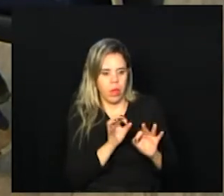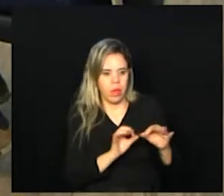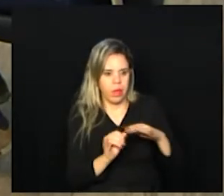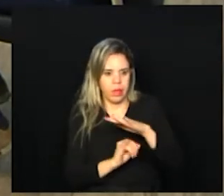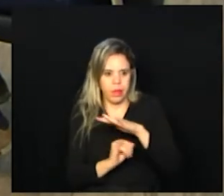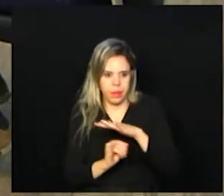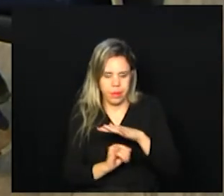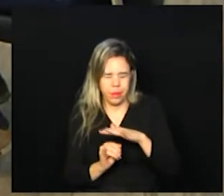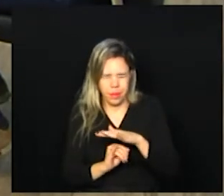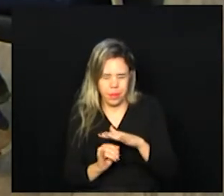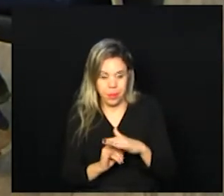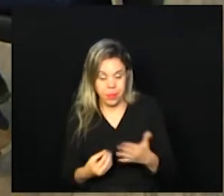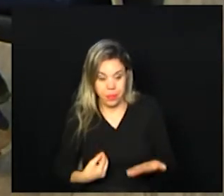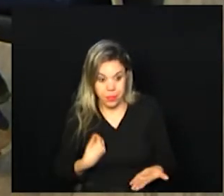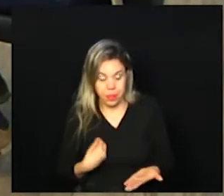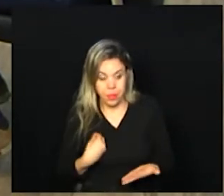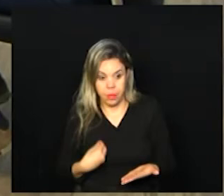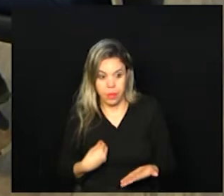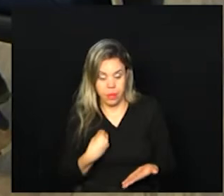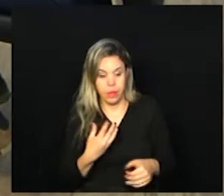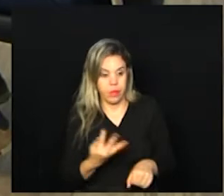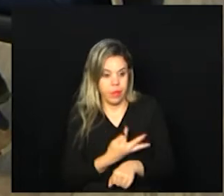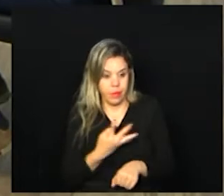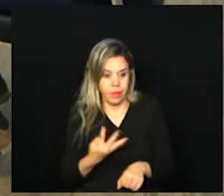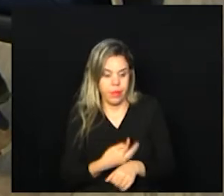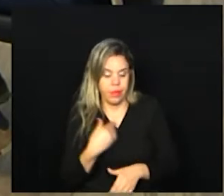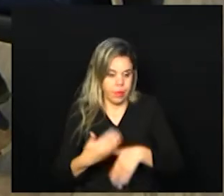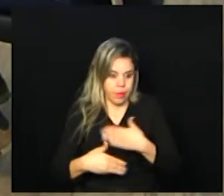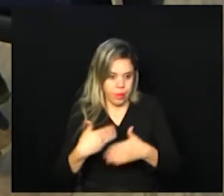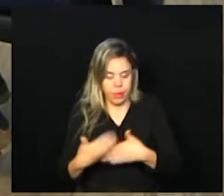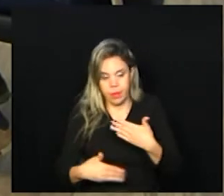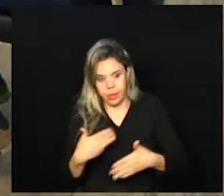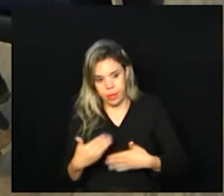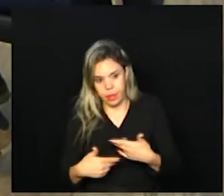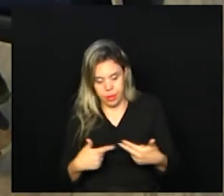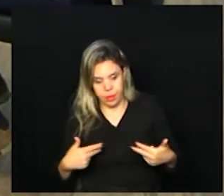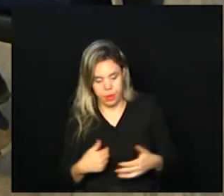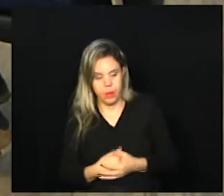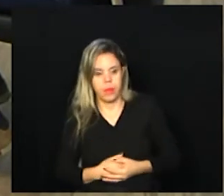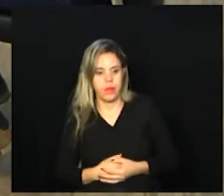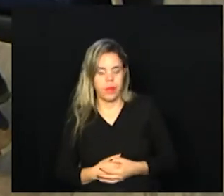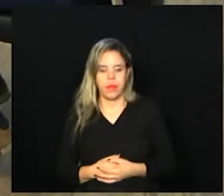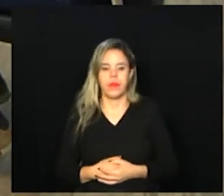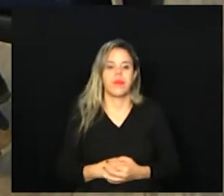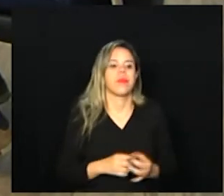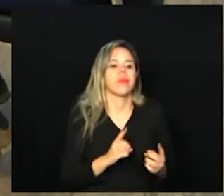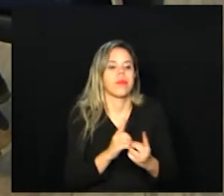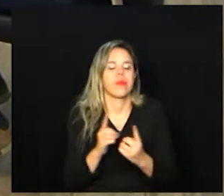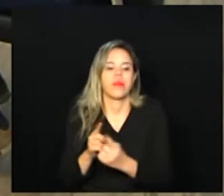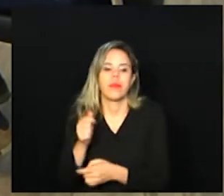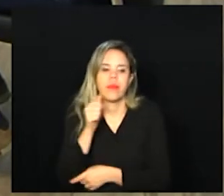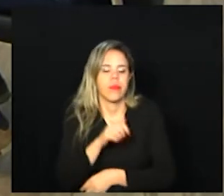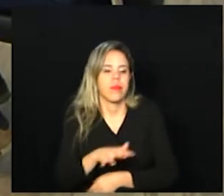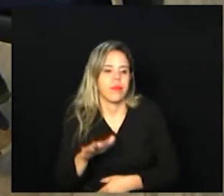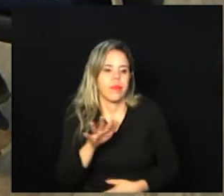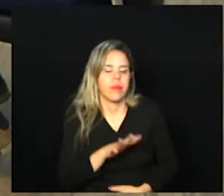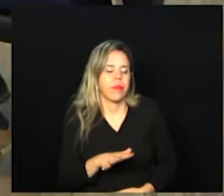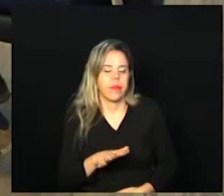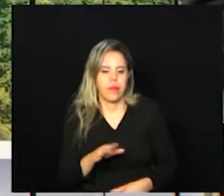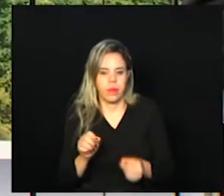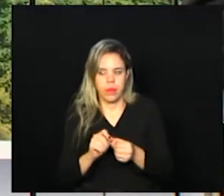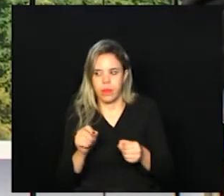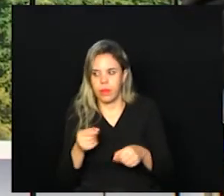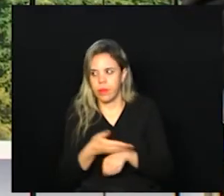organizações que vivem no cotidiano esse processo, né, do atendimento às mulheres, que fazem,